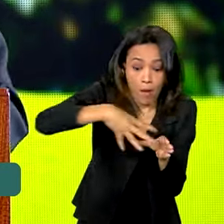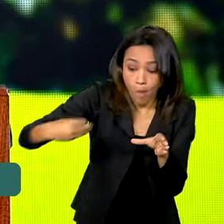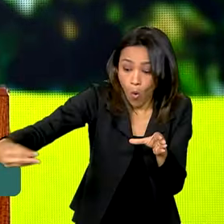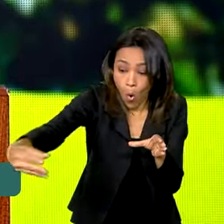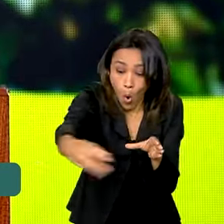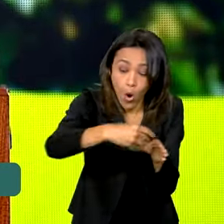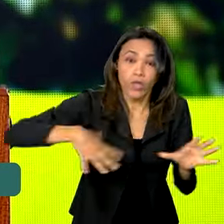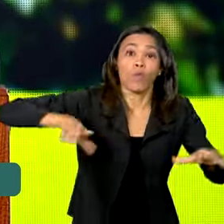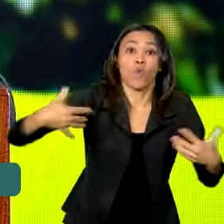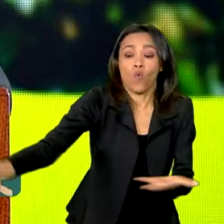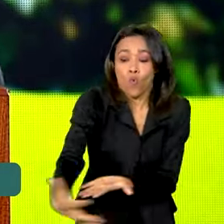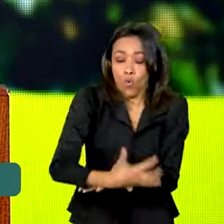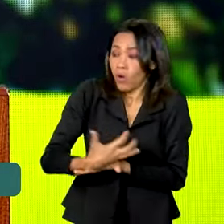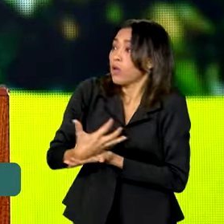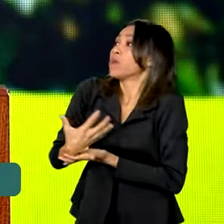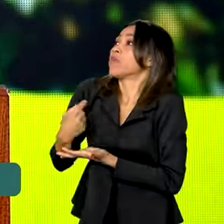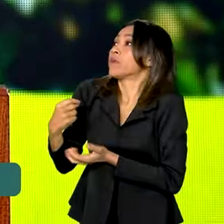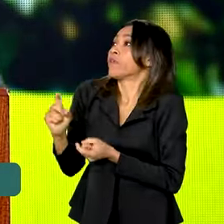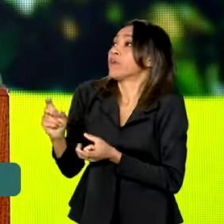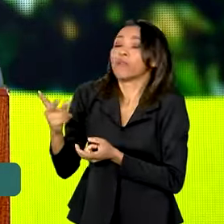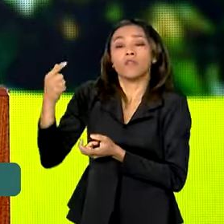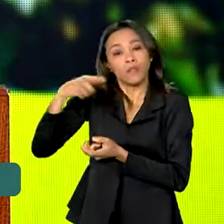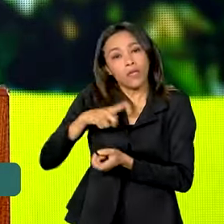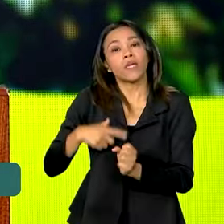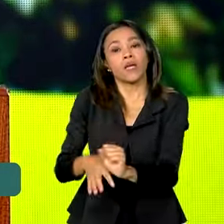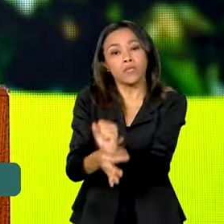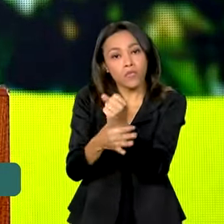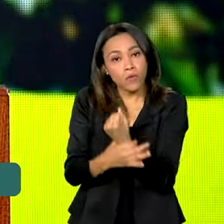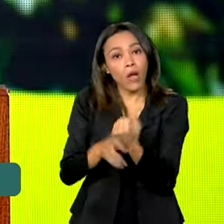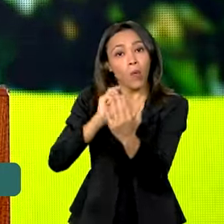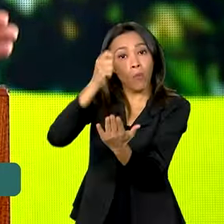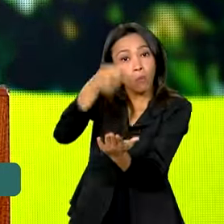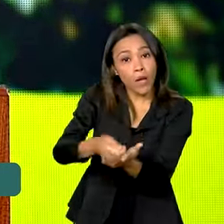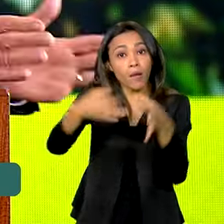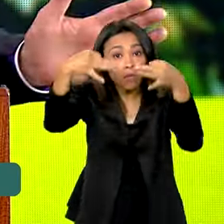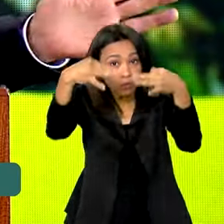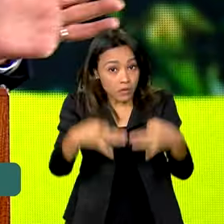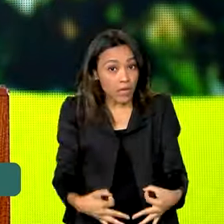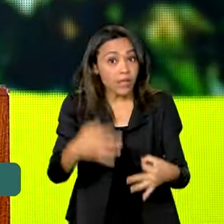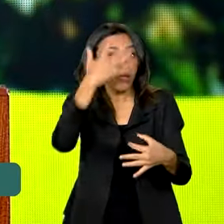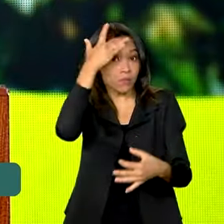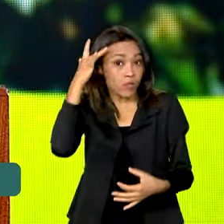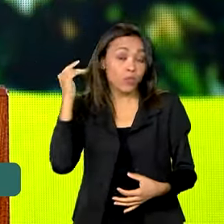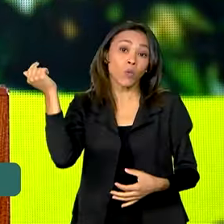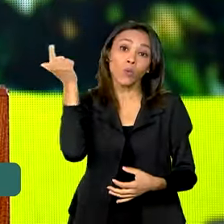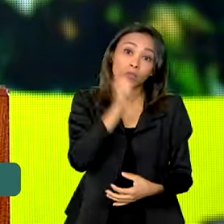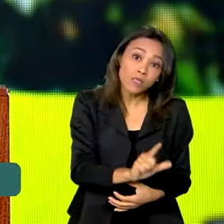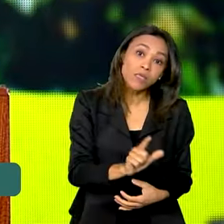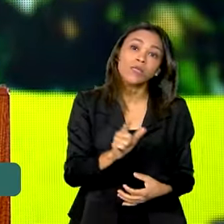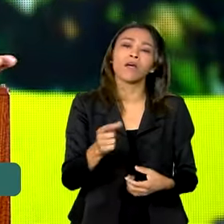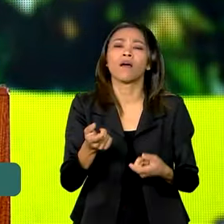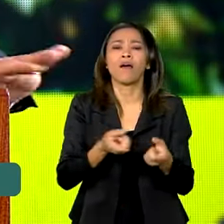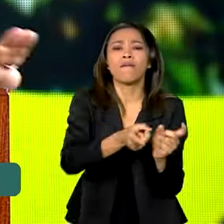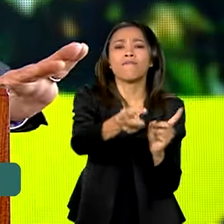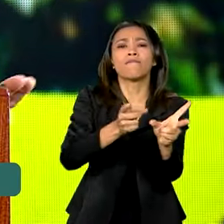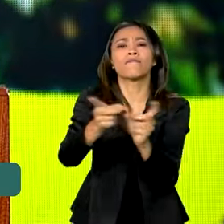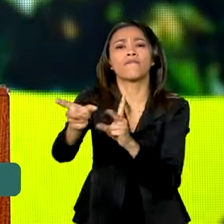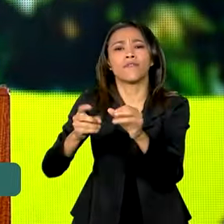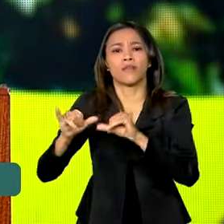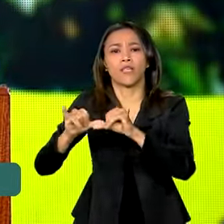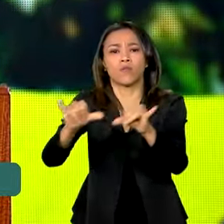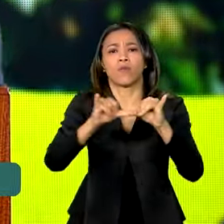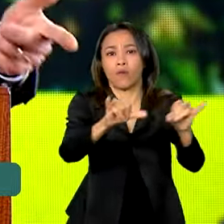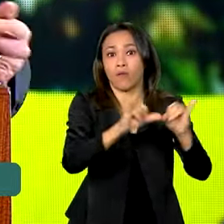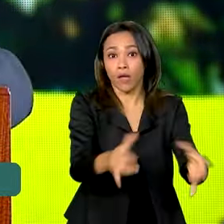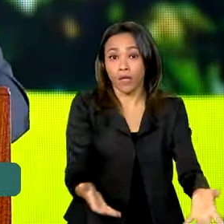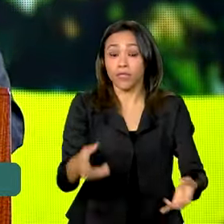tem que garantir um pagamento correto para que aquelas pessoas possam fazer os seus produtos chegar no supermercado. Se a gente fizer